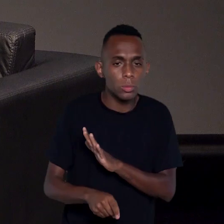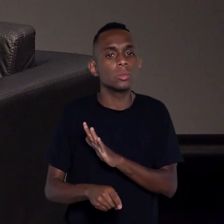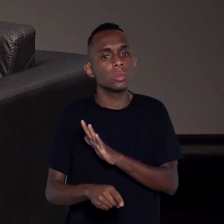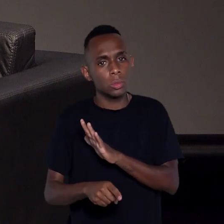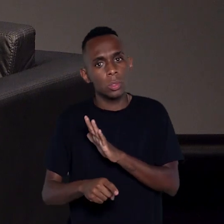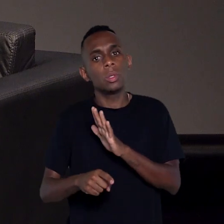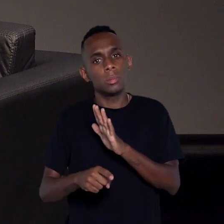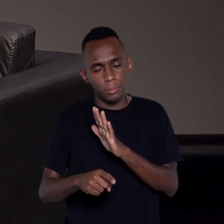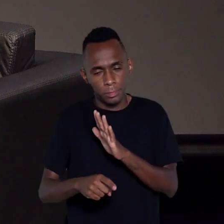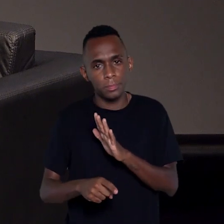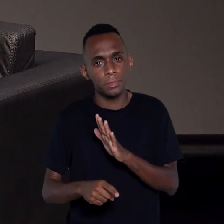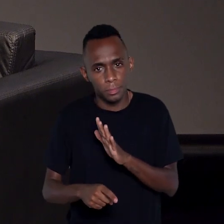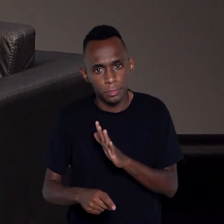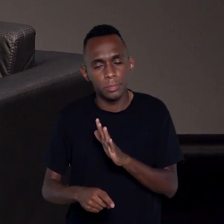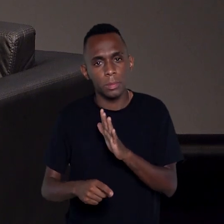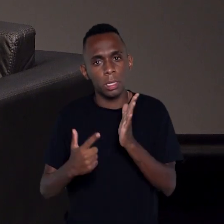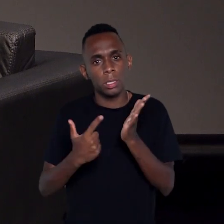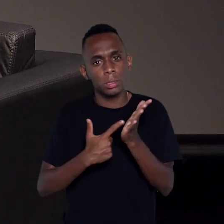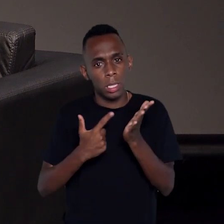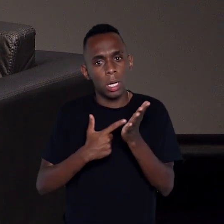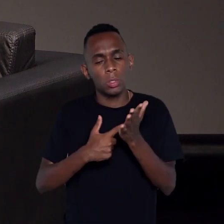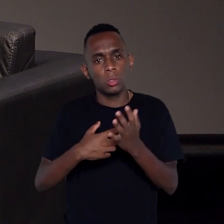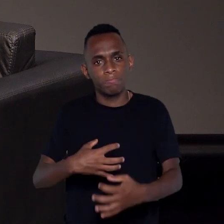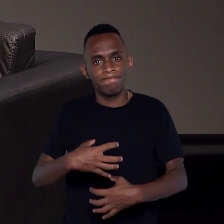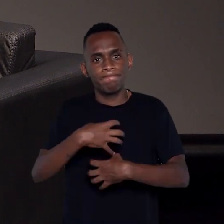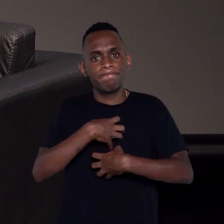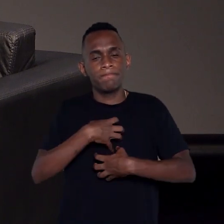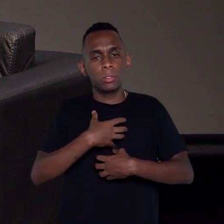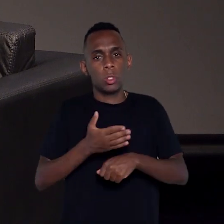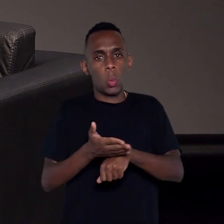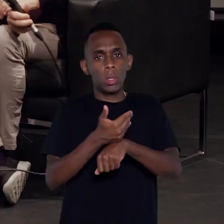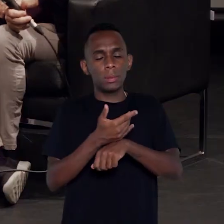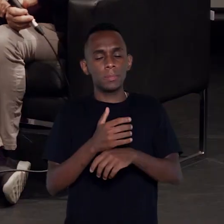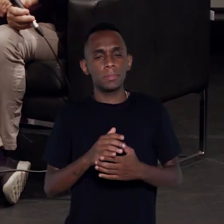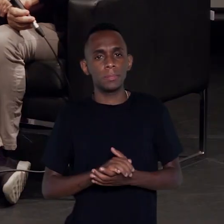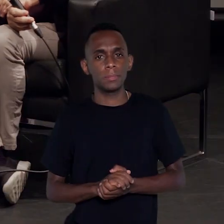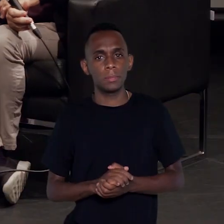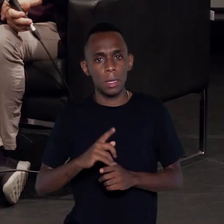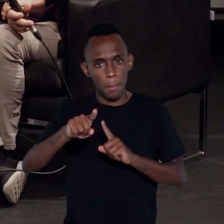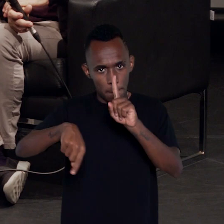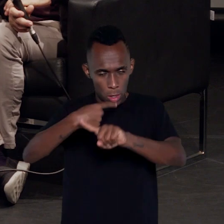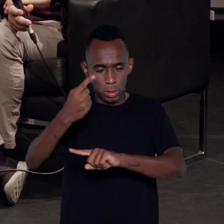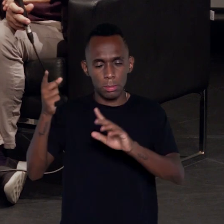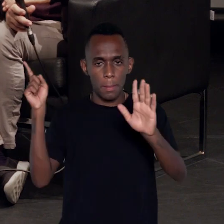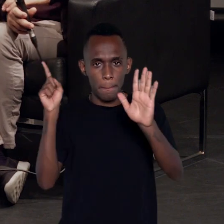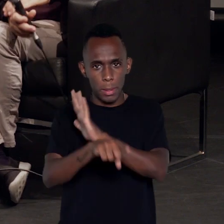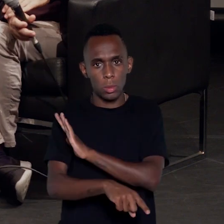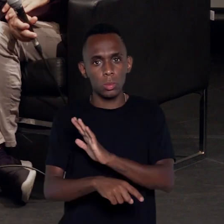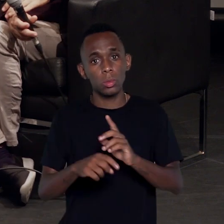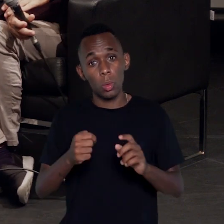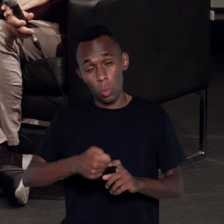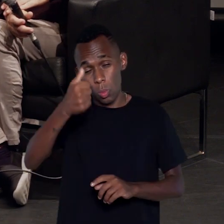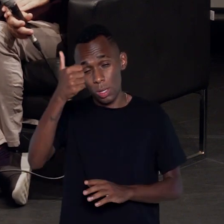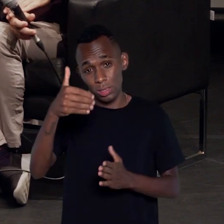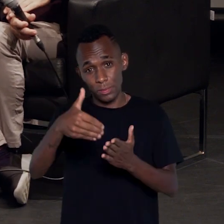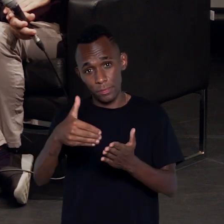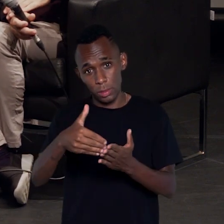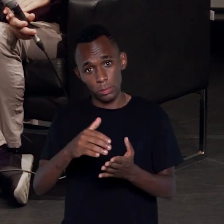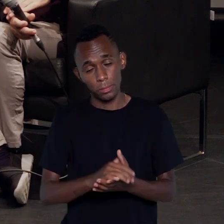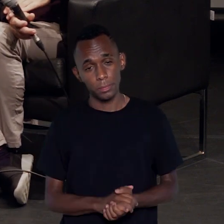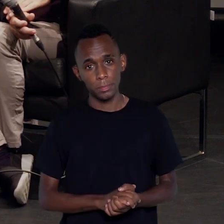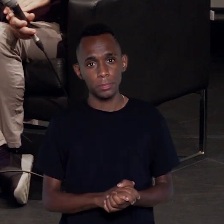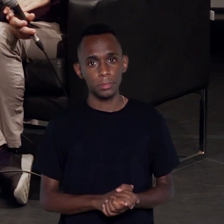com a literatura, né, que já me capturou desde cedo. Próxima pergunta. Nós já estamos chegando perto do final,